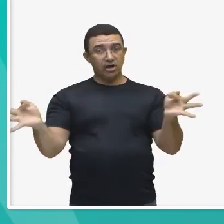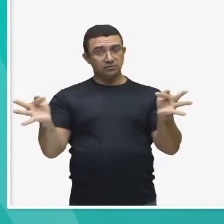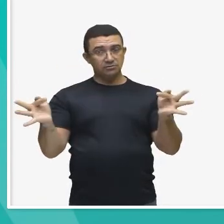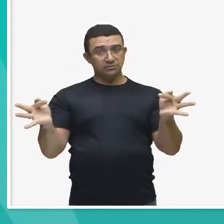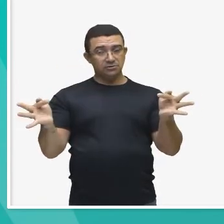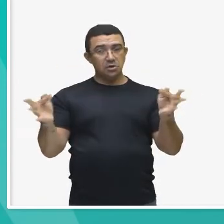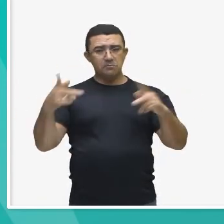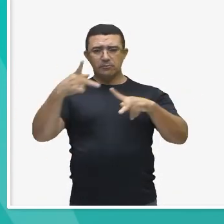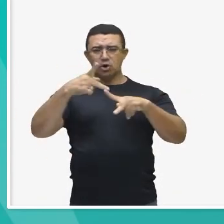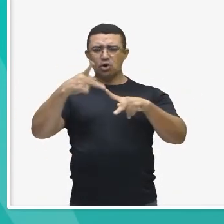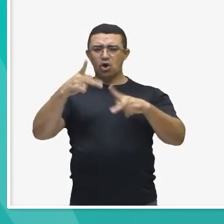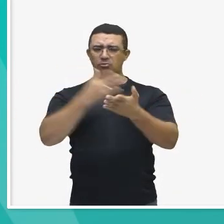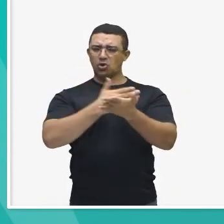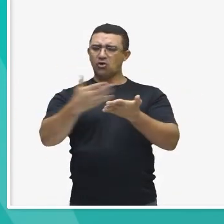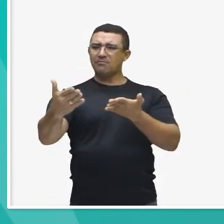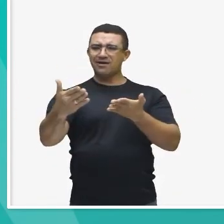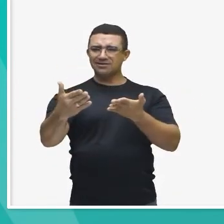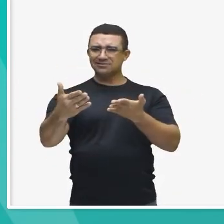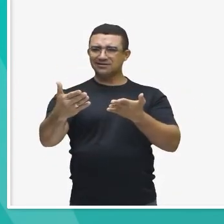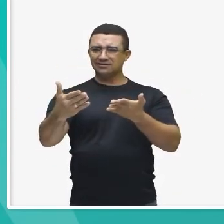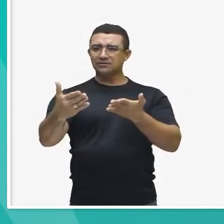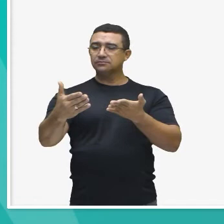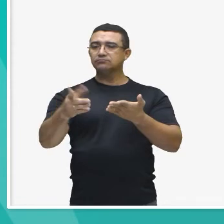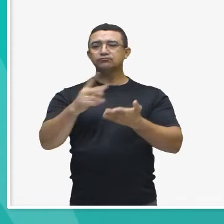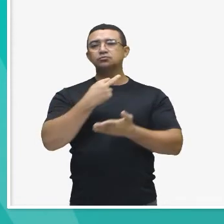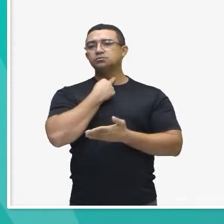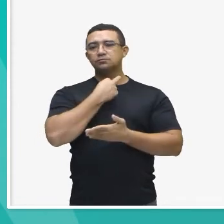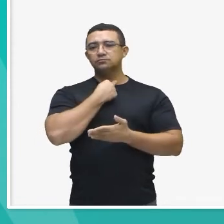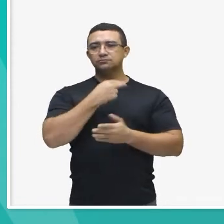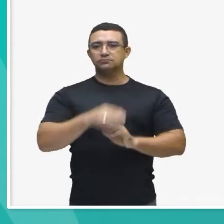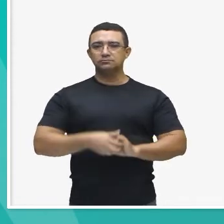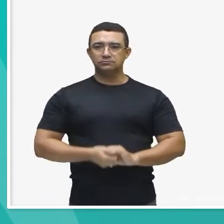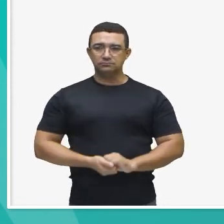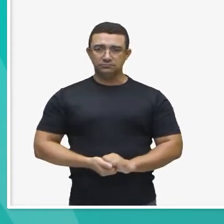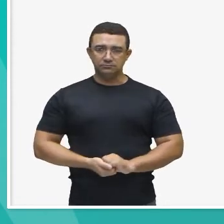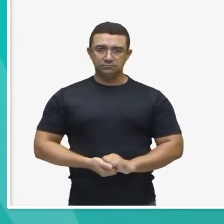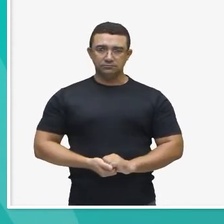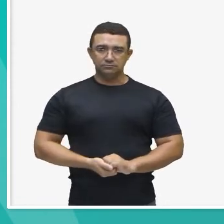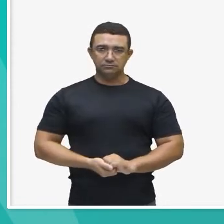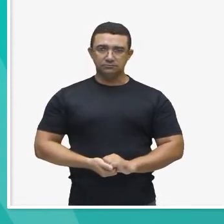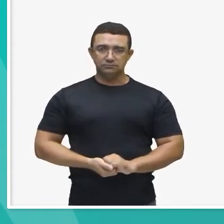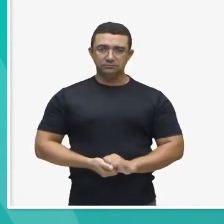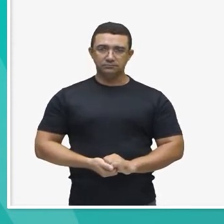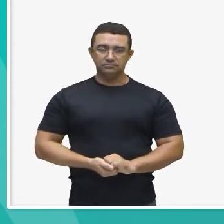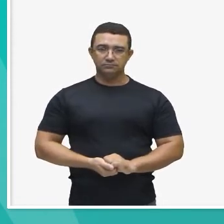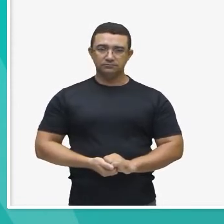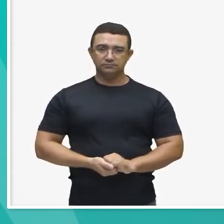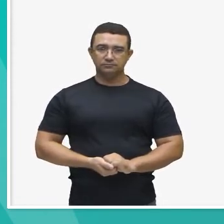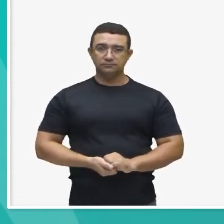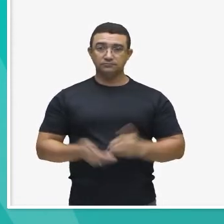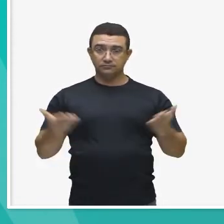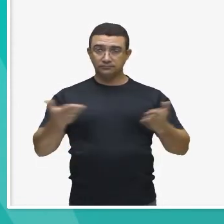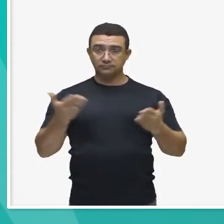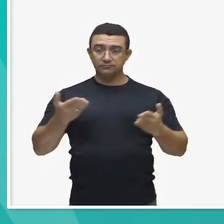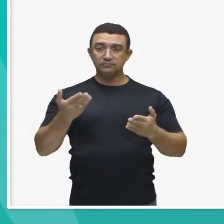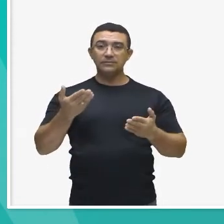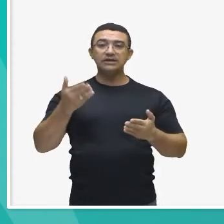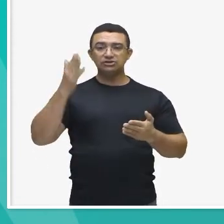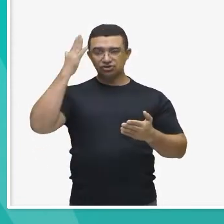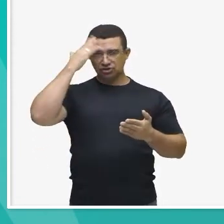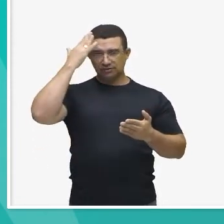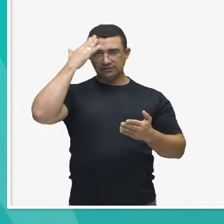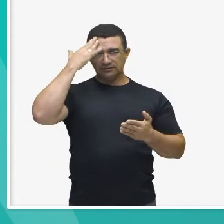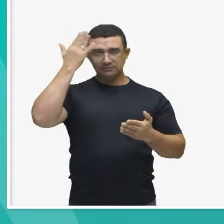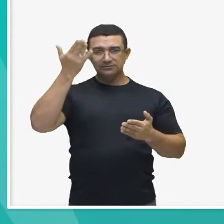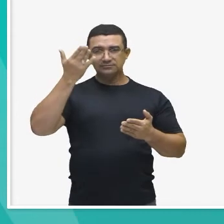tá? Então, vamos considerar, e aí nós vamos já entender que nós não devemos iniciar,